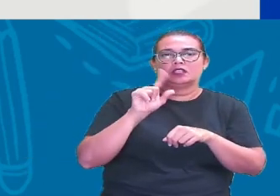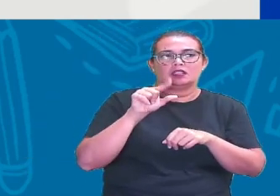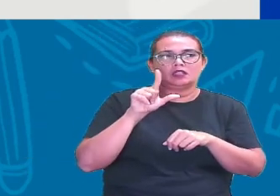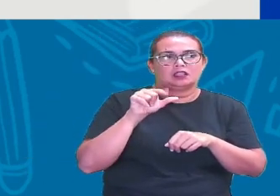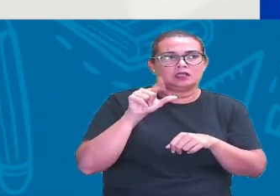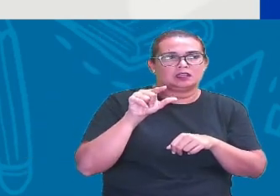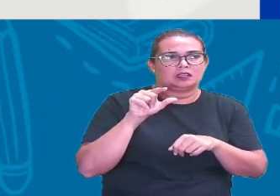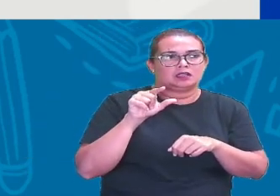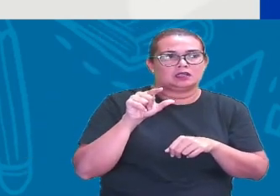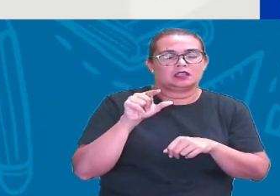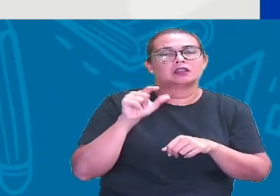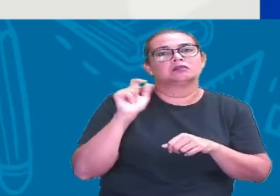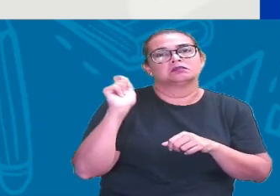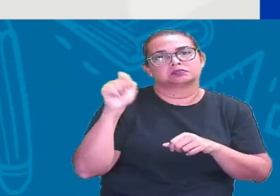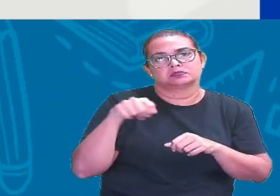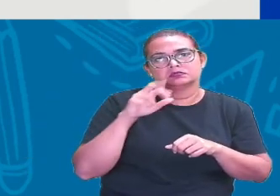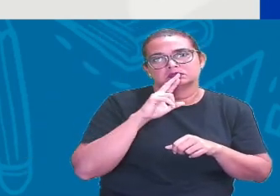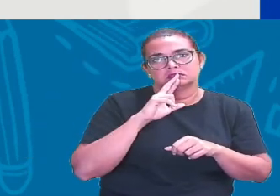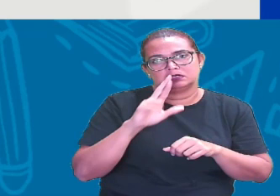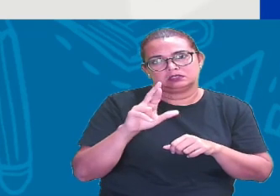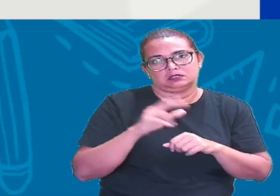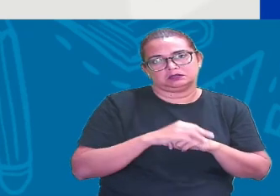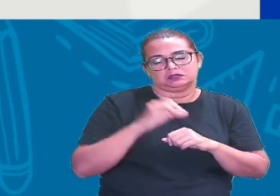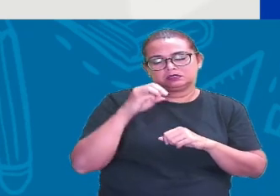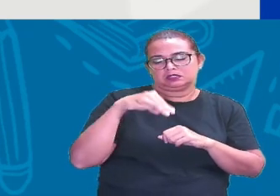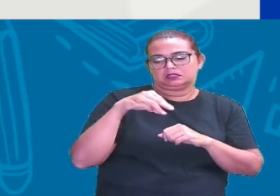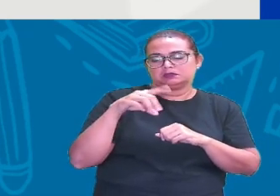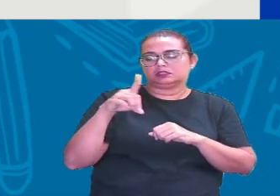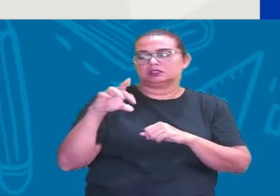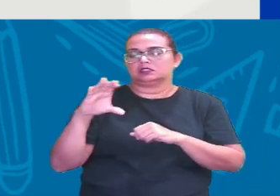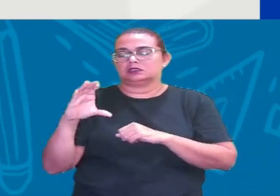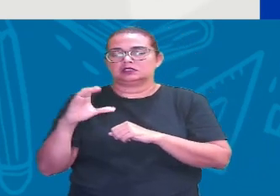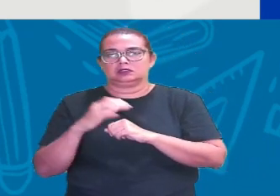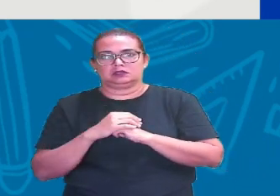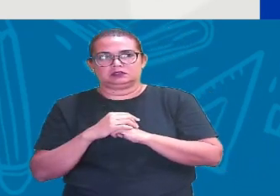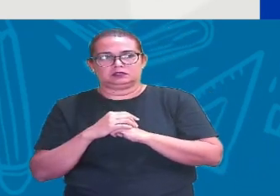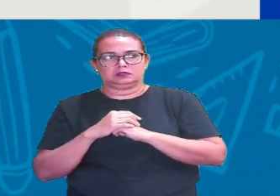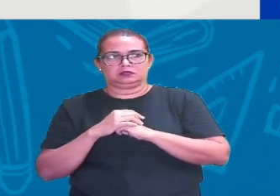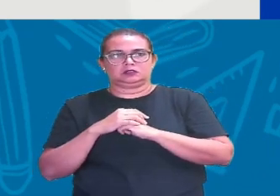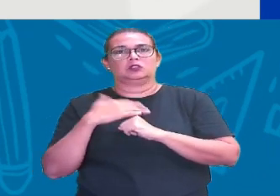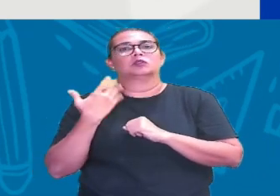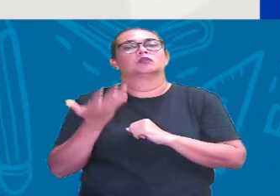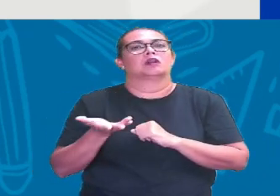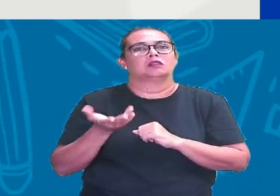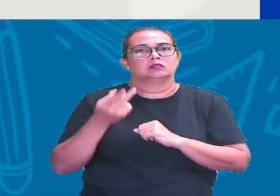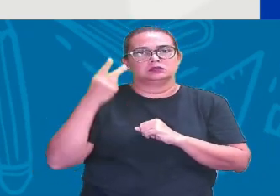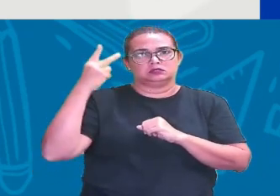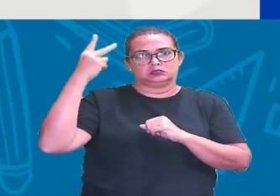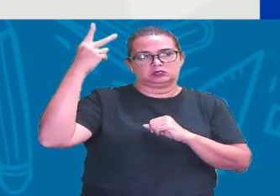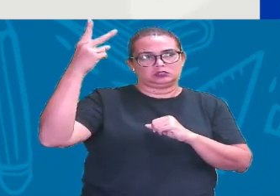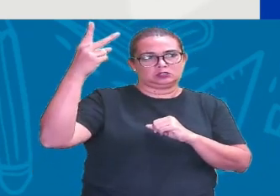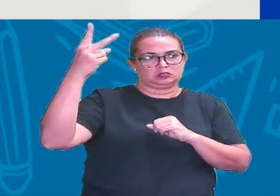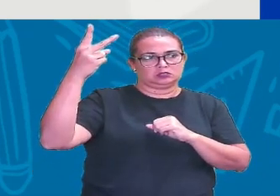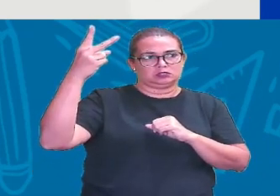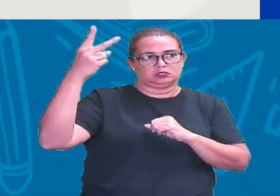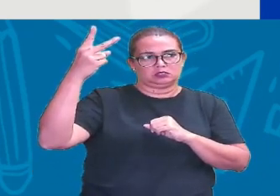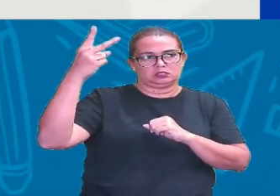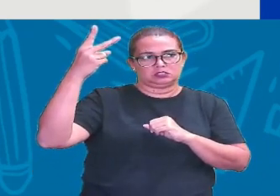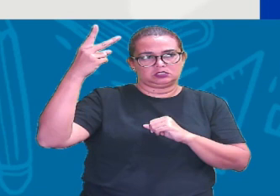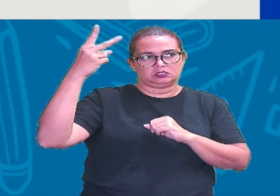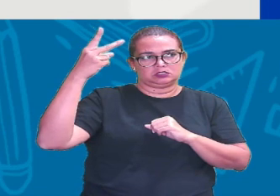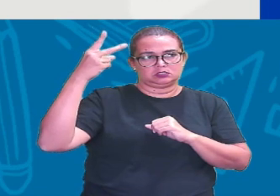resultado, vão participar do resultado do meu MDC, tá? Quais foram esses números? O